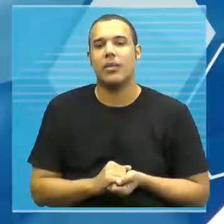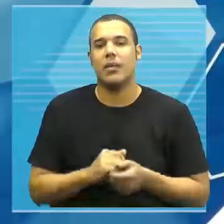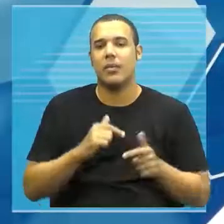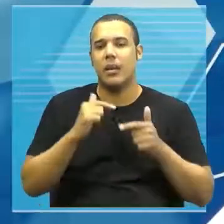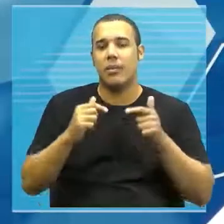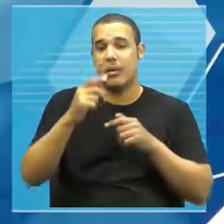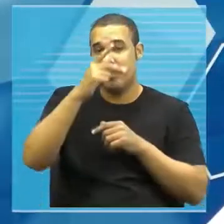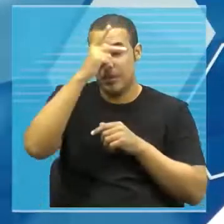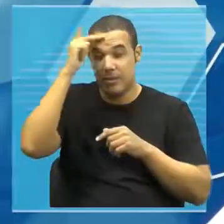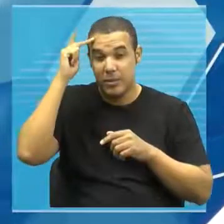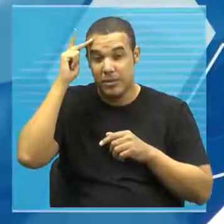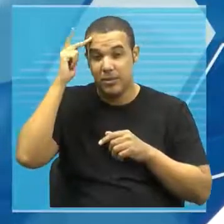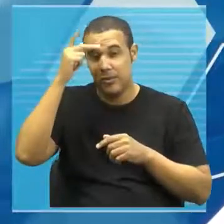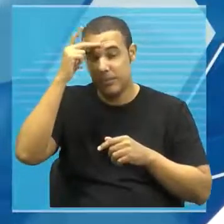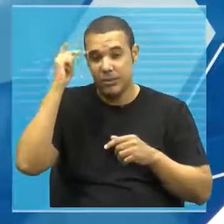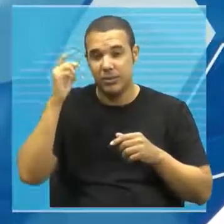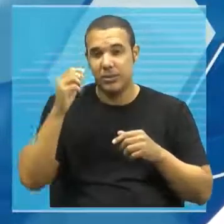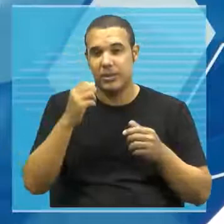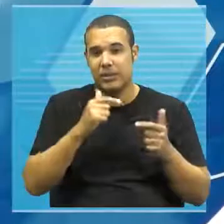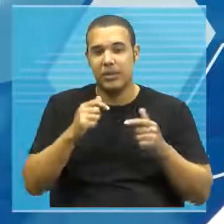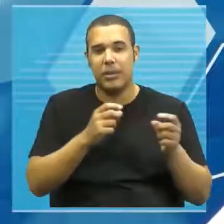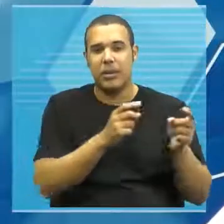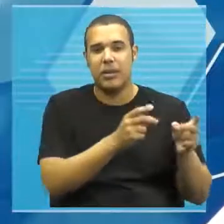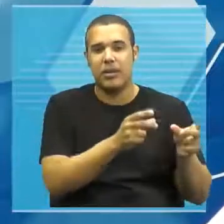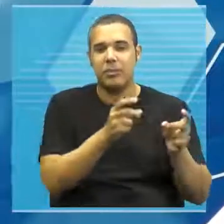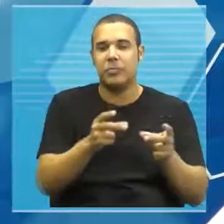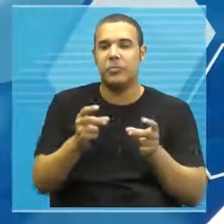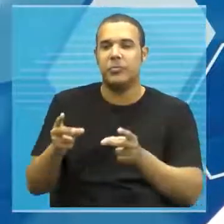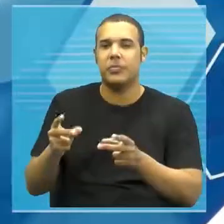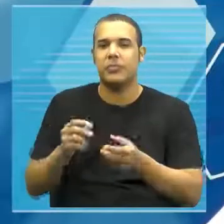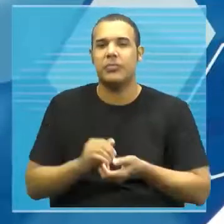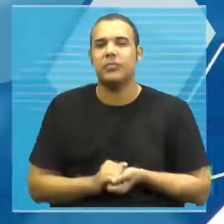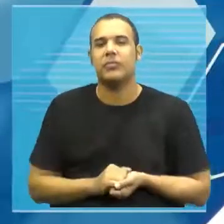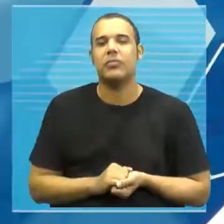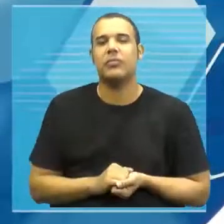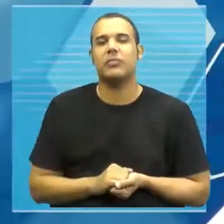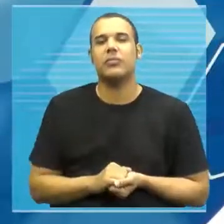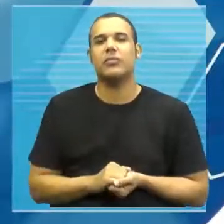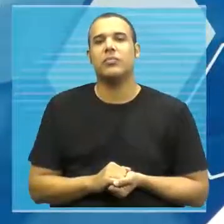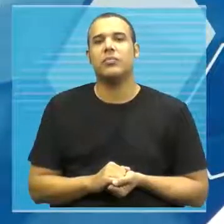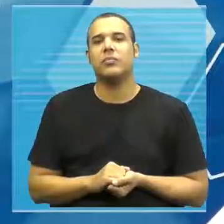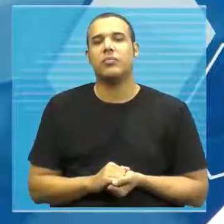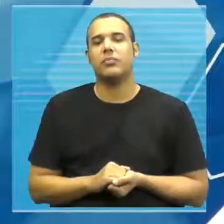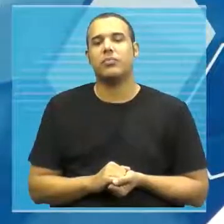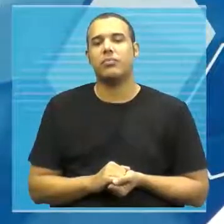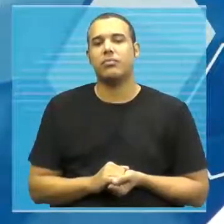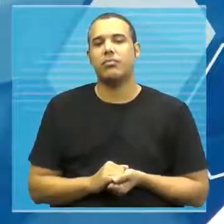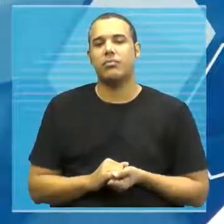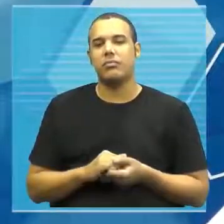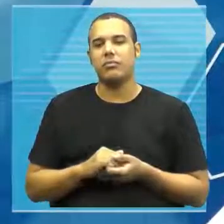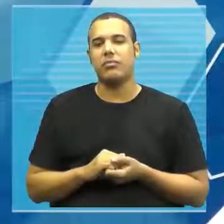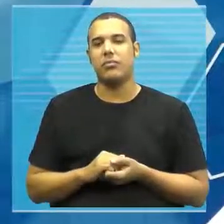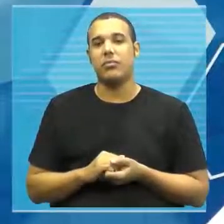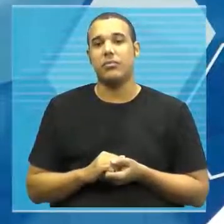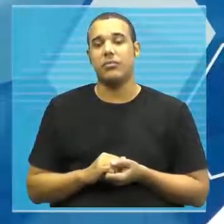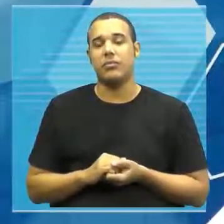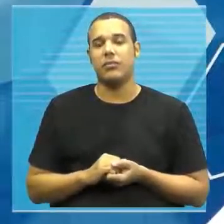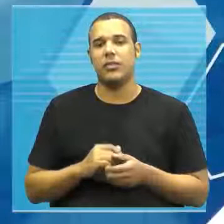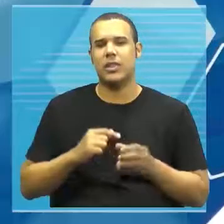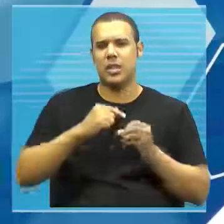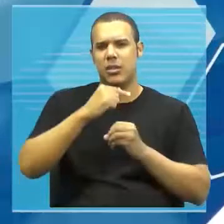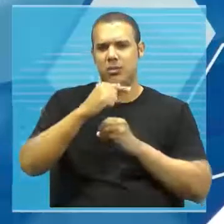pessoas para o mercado de consumo Você tem uma intensificação muito maior e o detalhe com a globalização viu